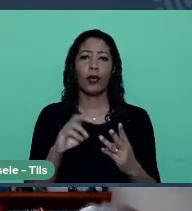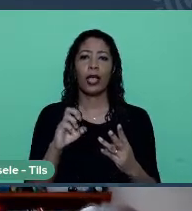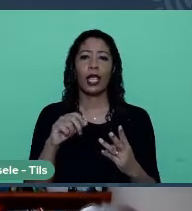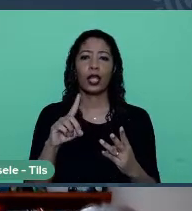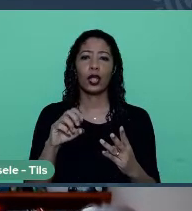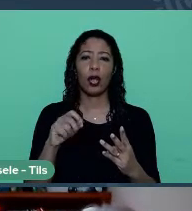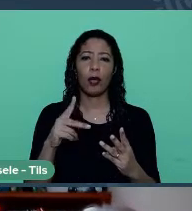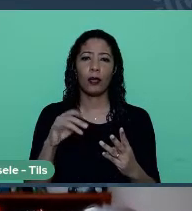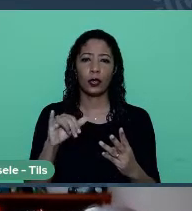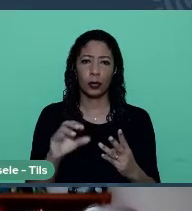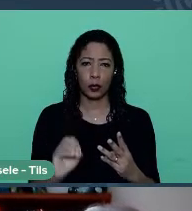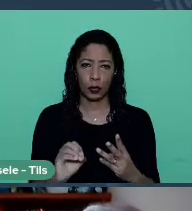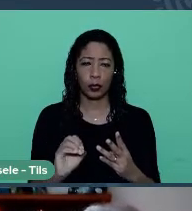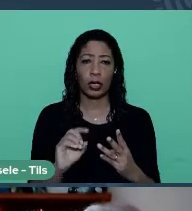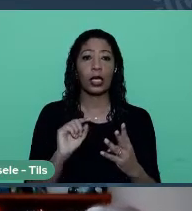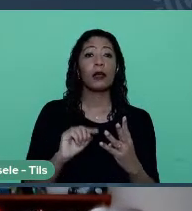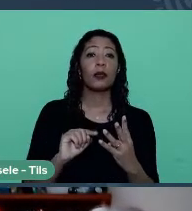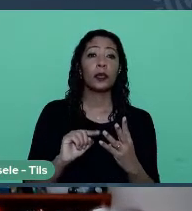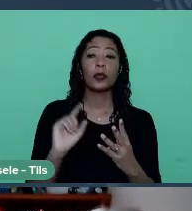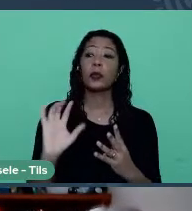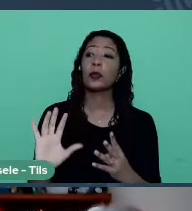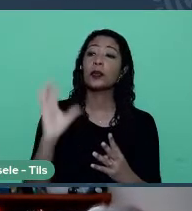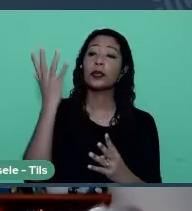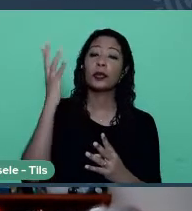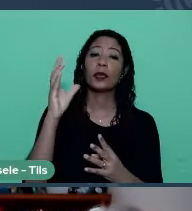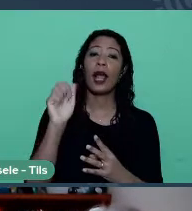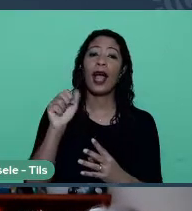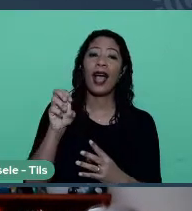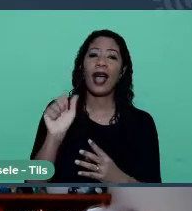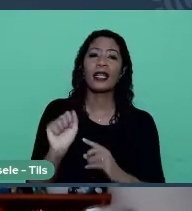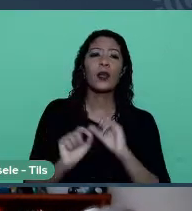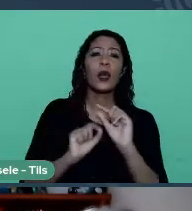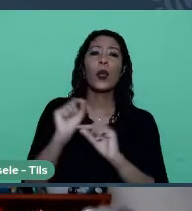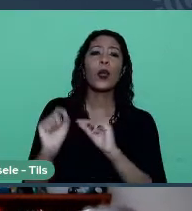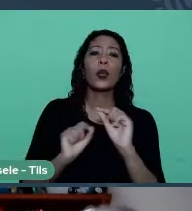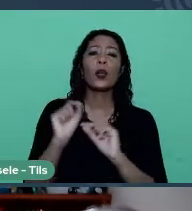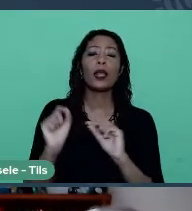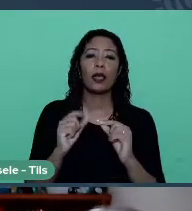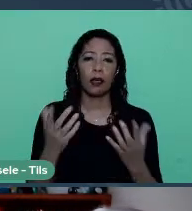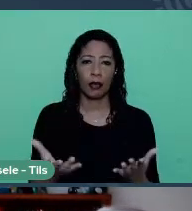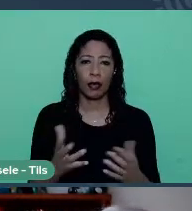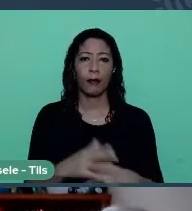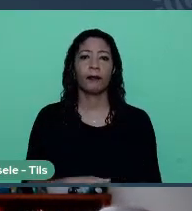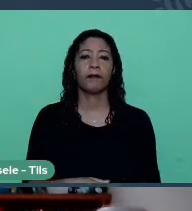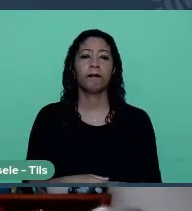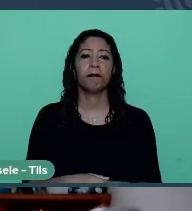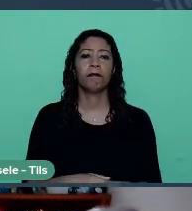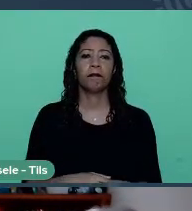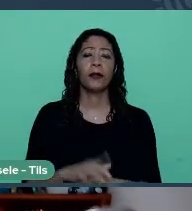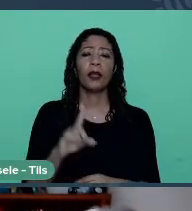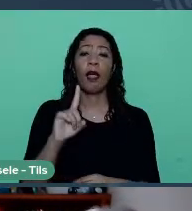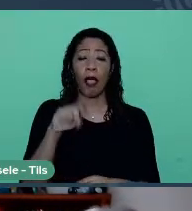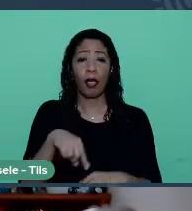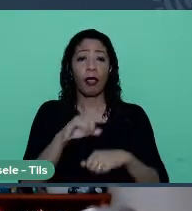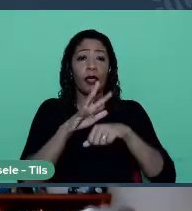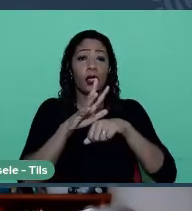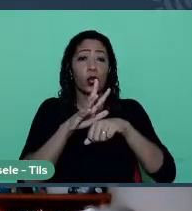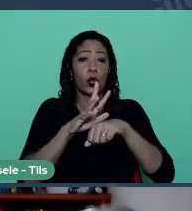asma. O que é asma, pessoal, propriamente dito? De maneira geral, a asma é uma